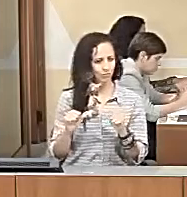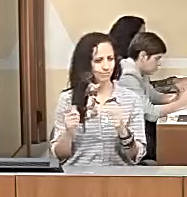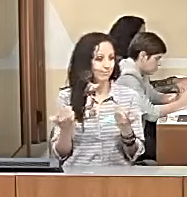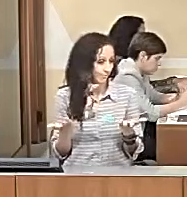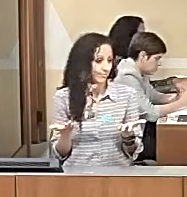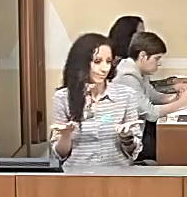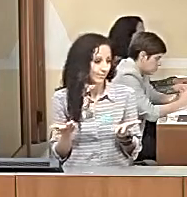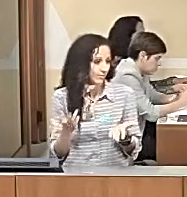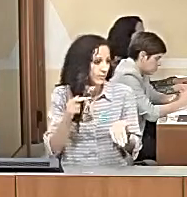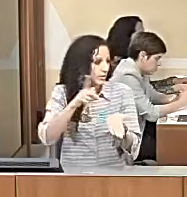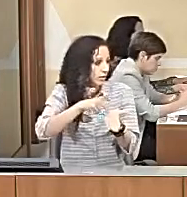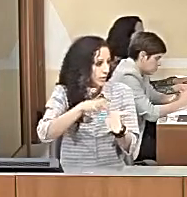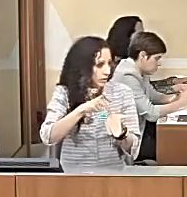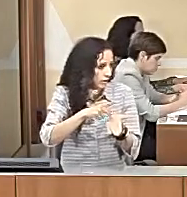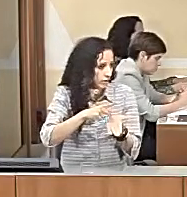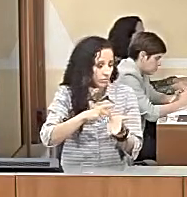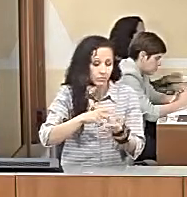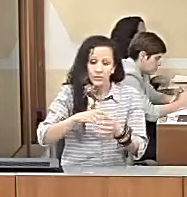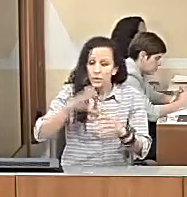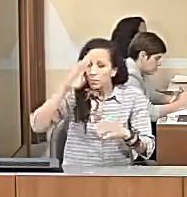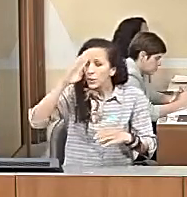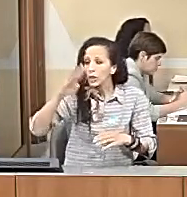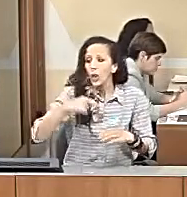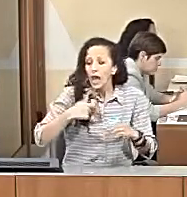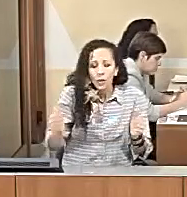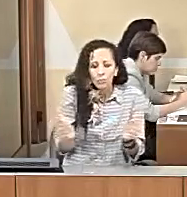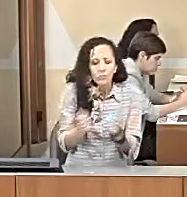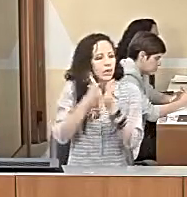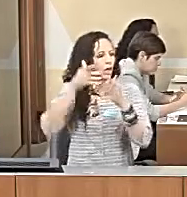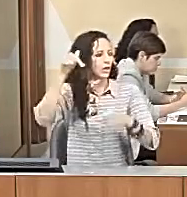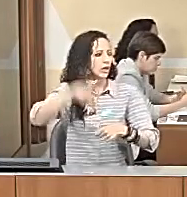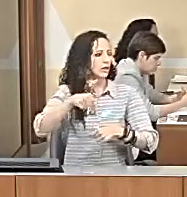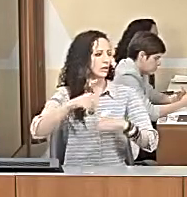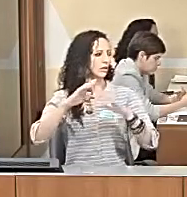me dói. Isso me dói muito.